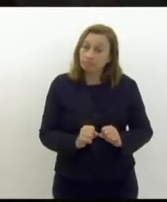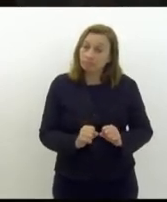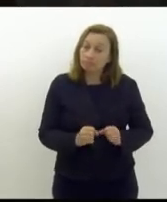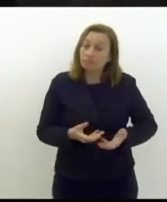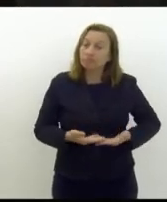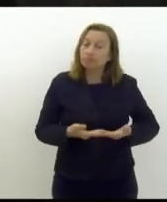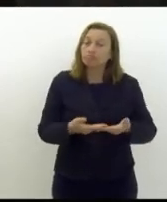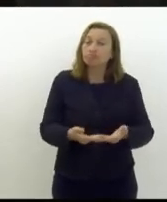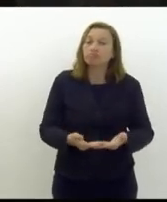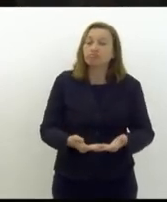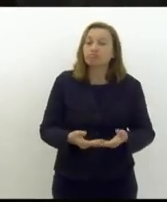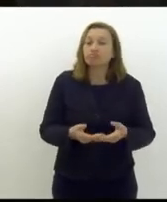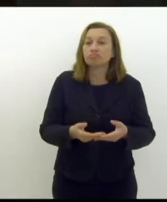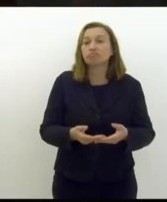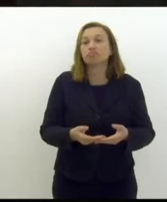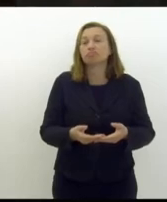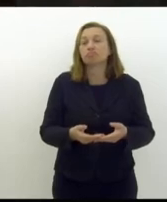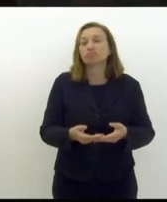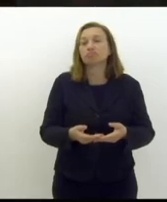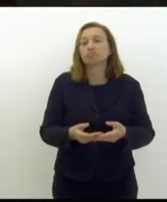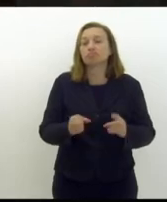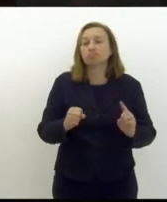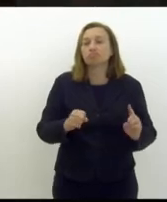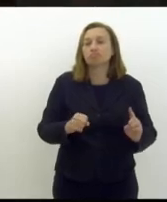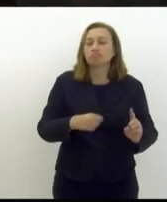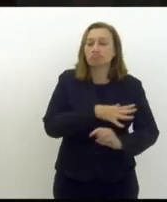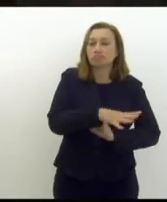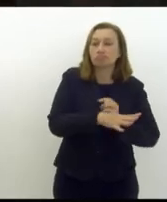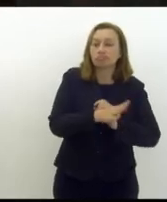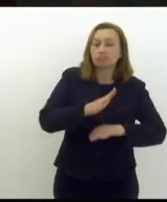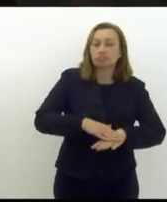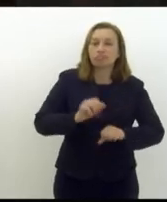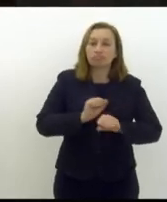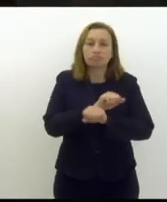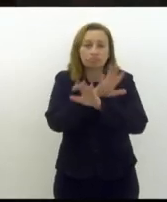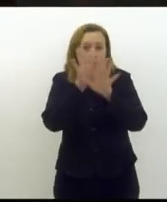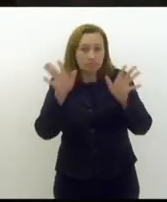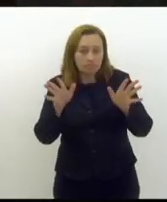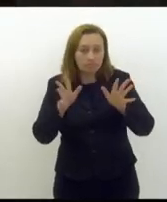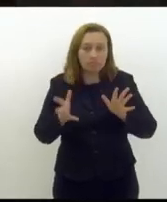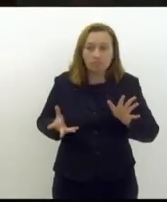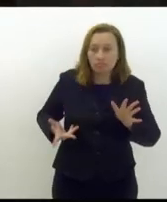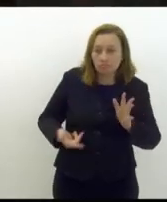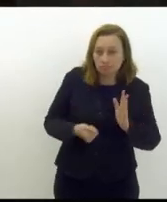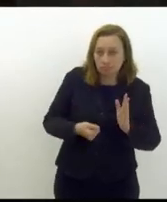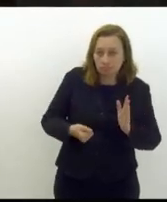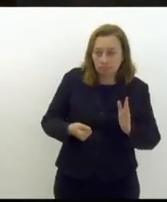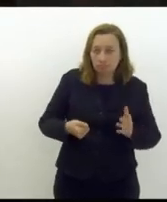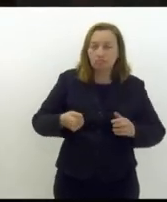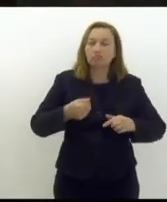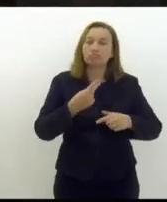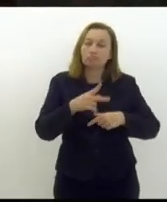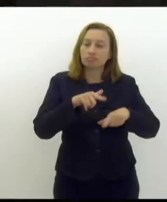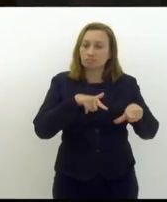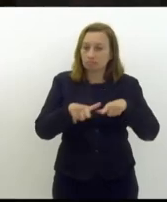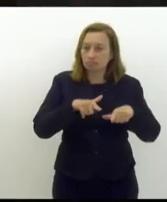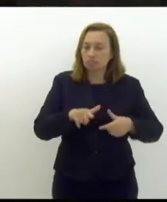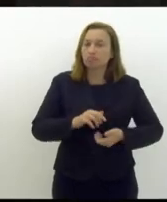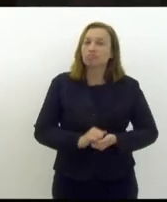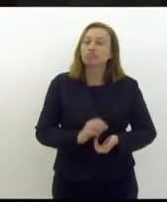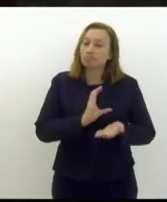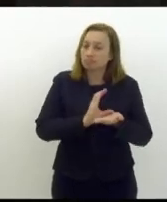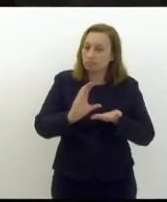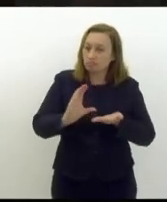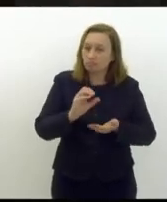seus cidadãos mas transparência mais efetividade no na execução do